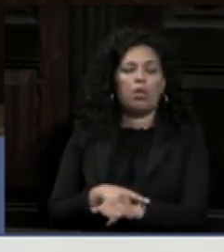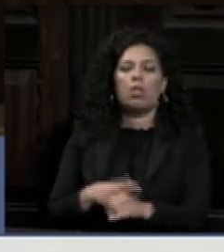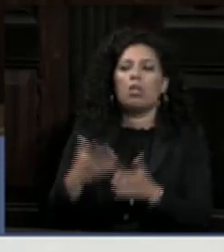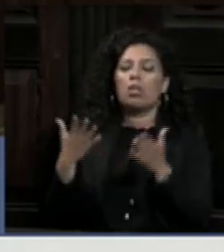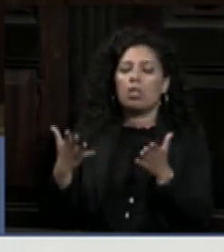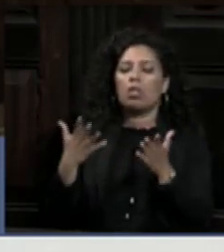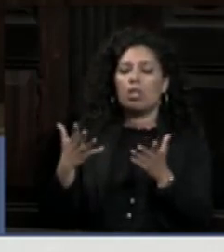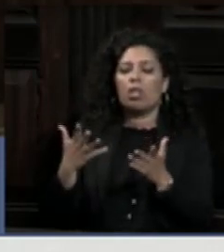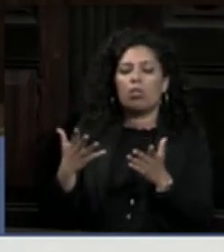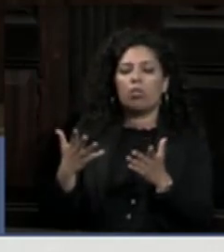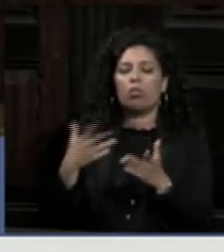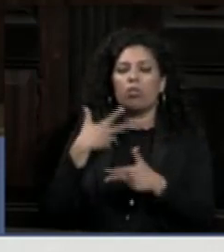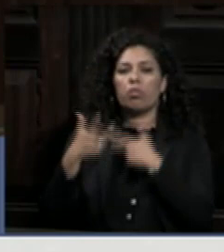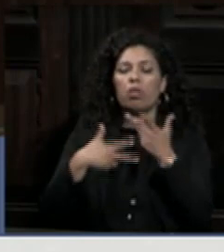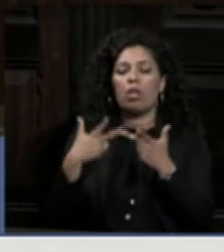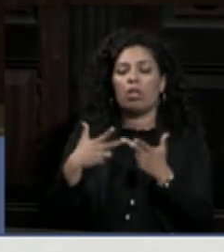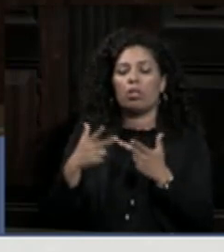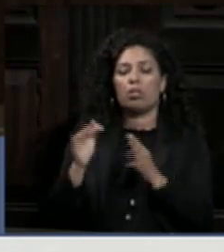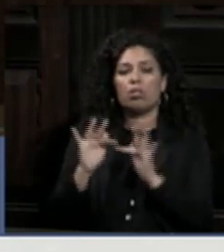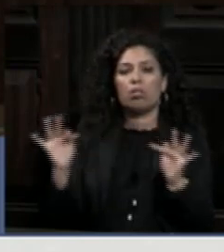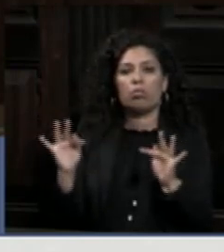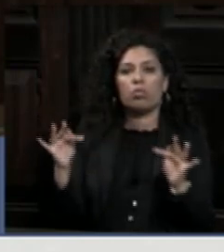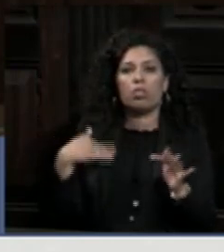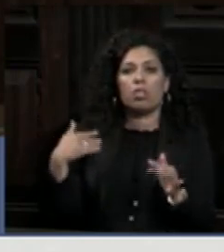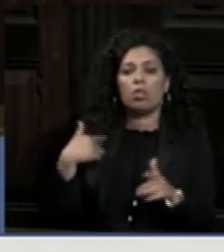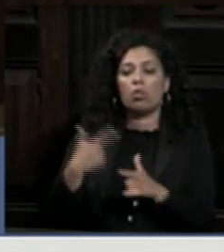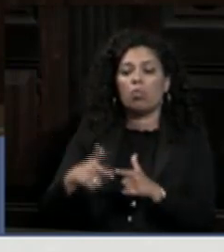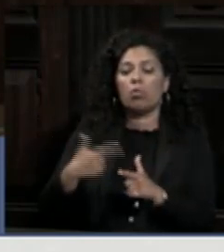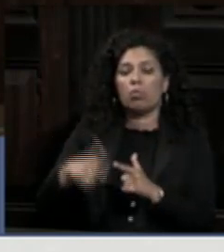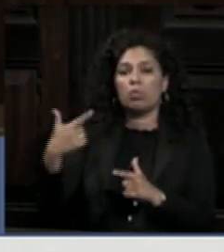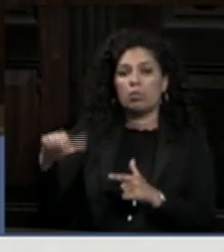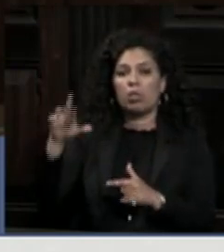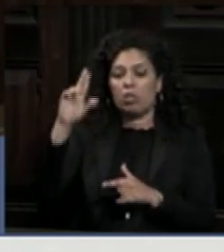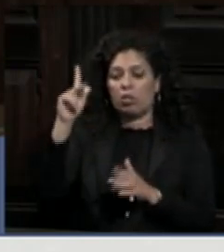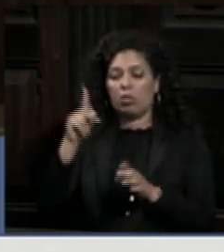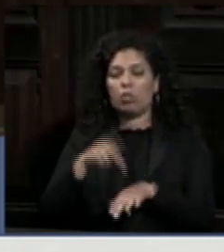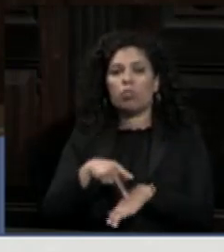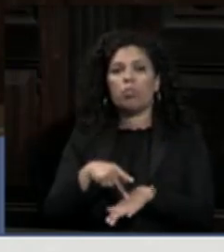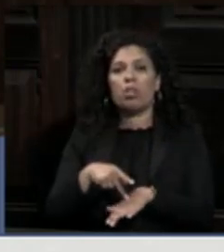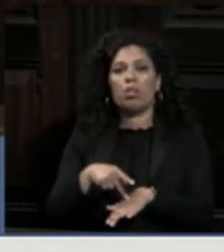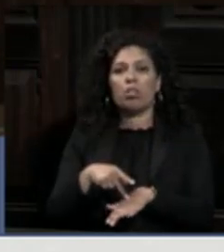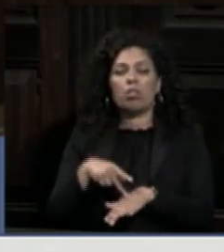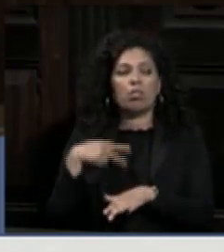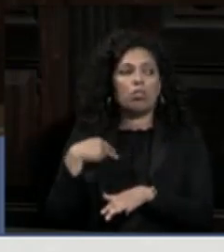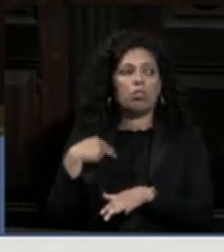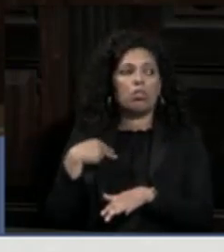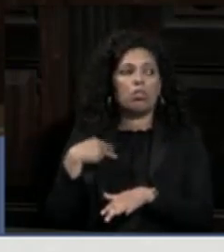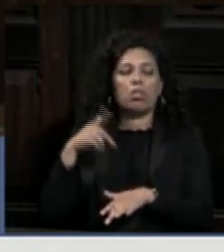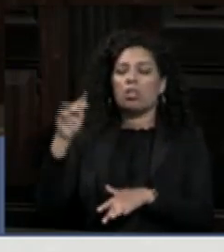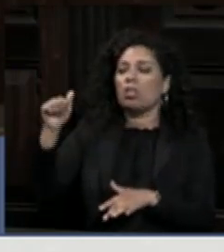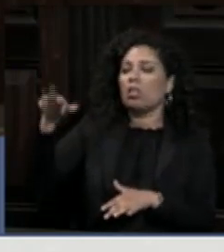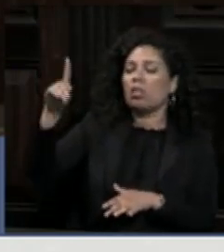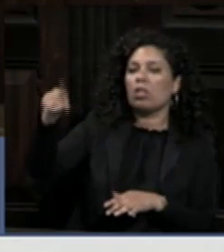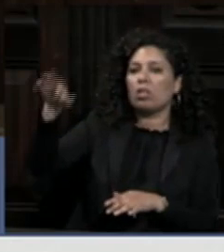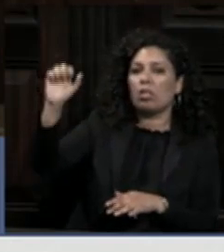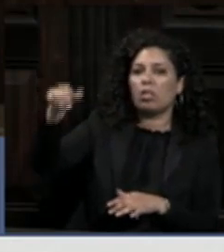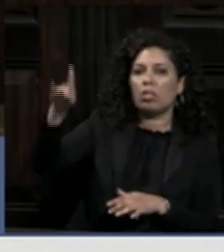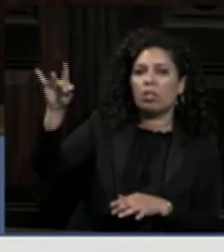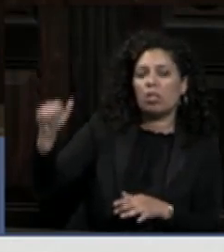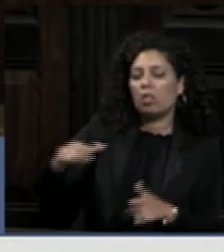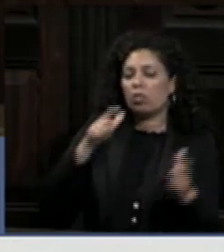concluir não tem problema nenhum rio das pedras está aberto a qualquer um devoto gardini ou qualquer outro lugar